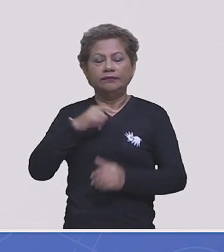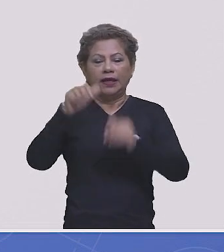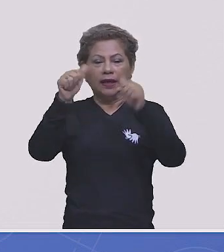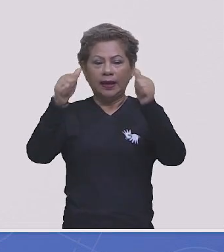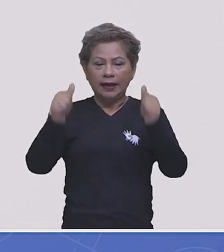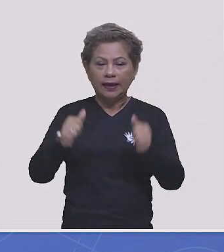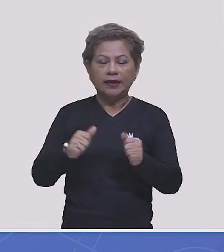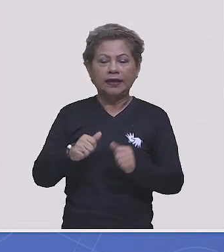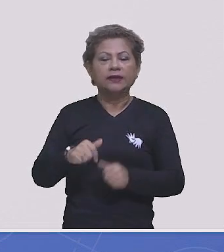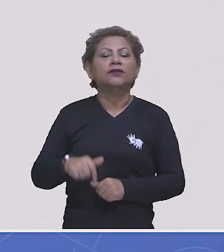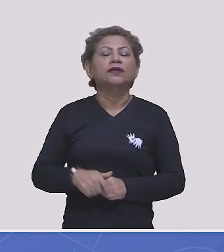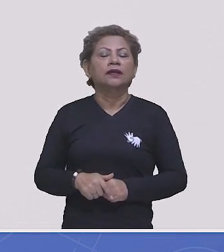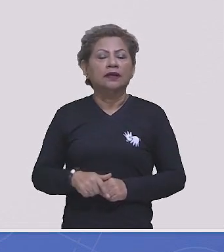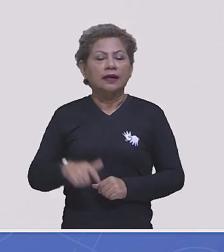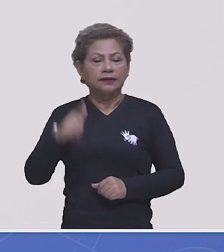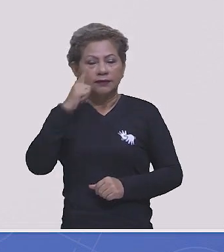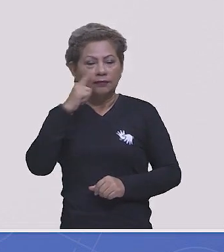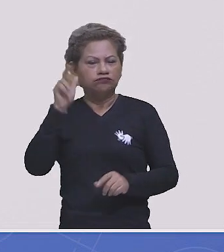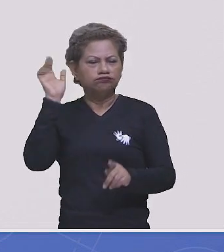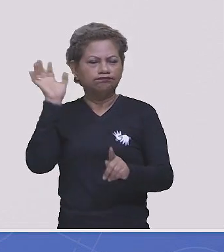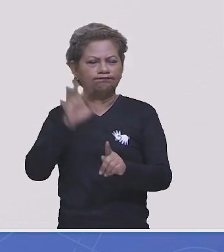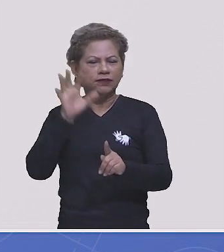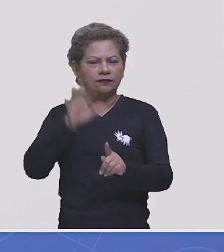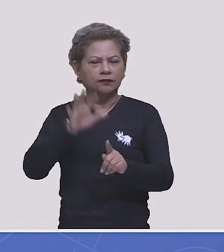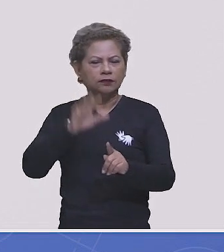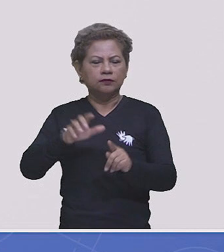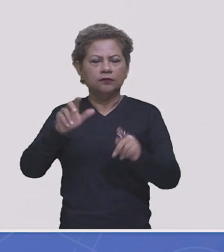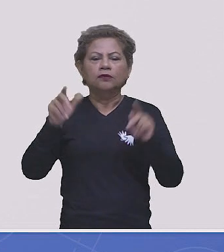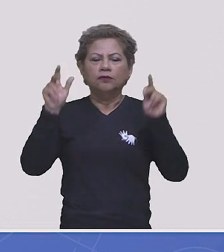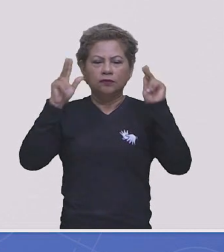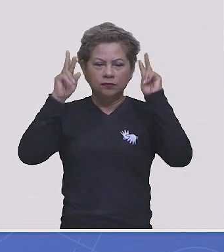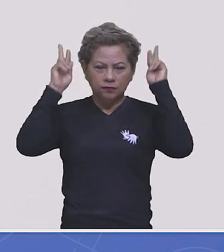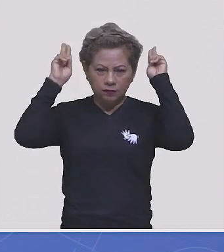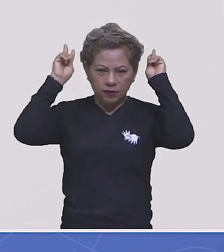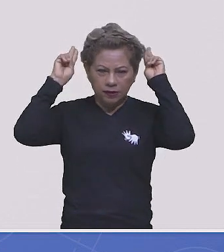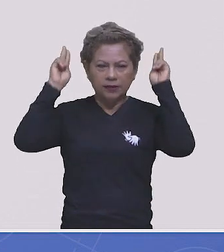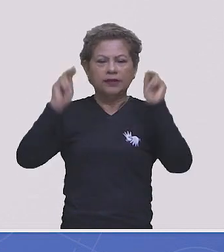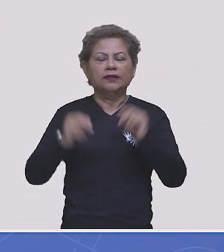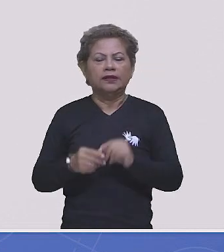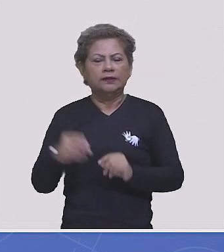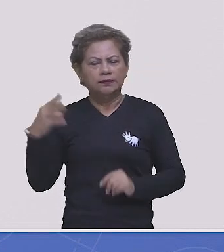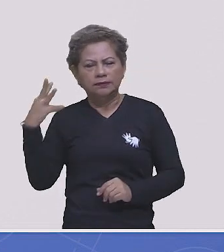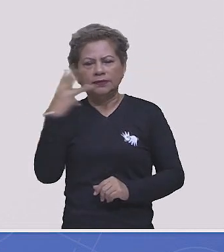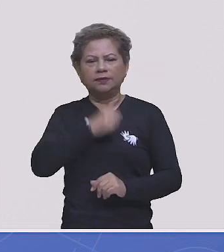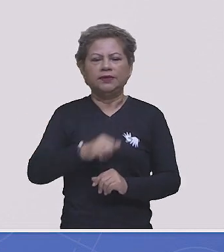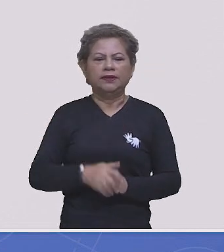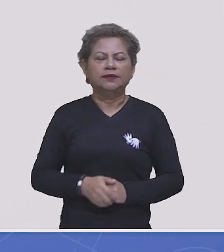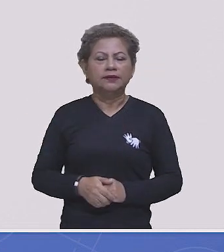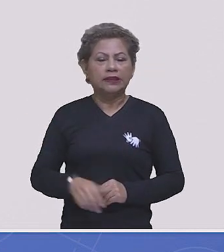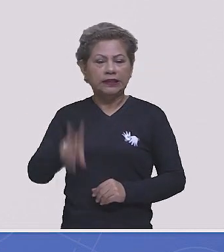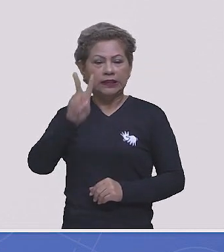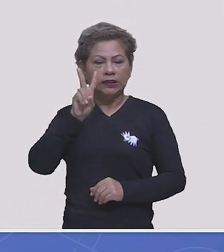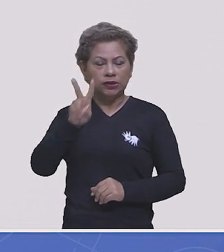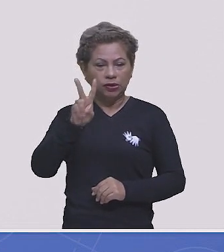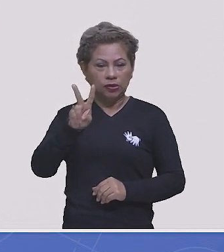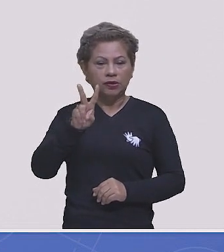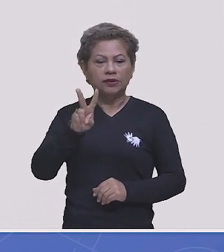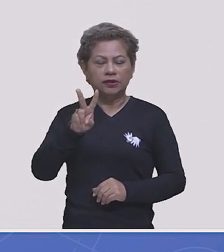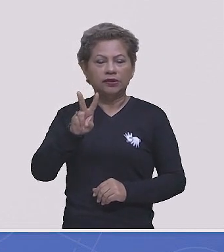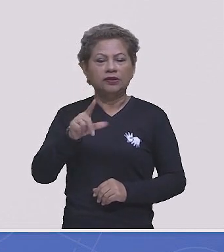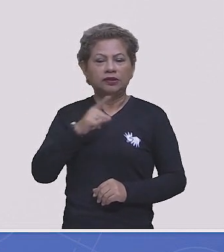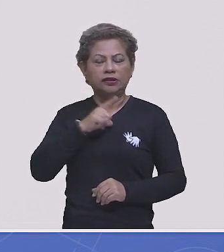beleza. A alternativa 2 era: os aquedutos tinham a função de celebrar conquistas.